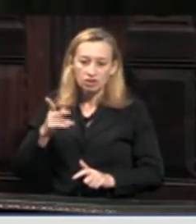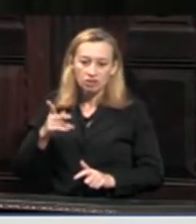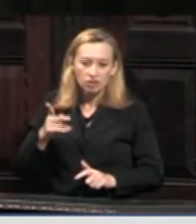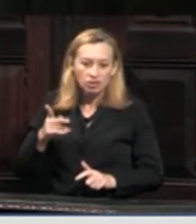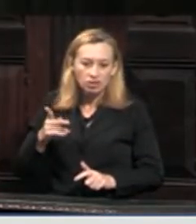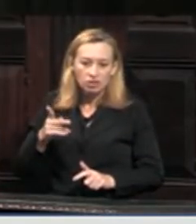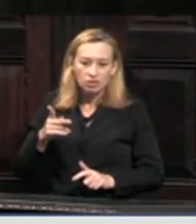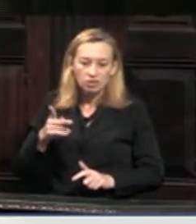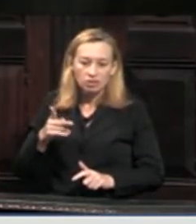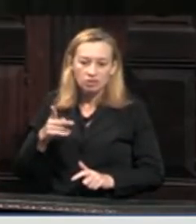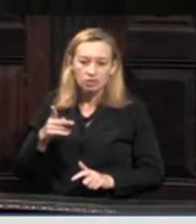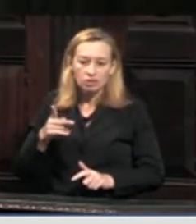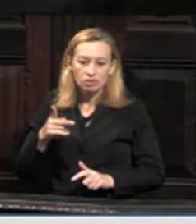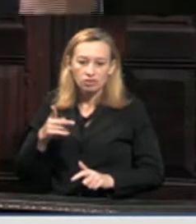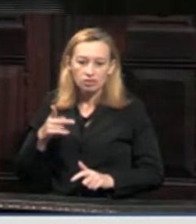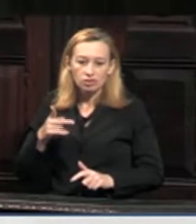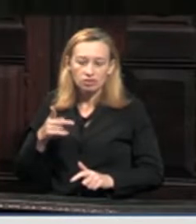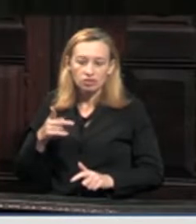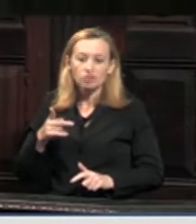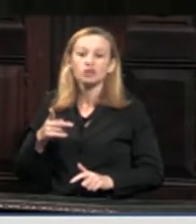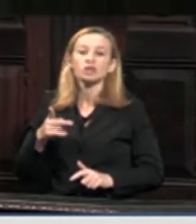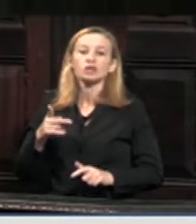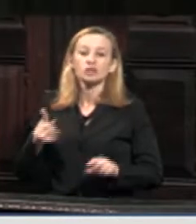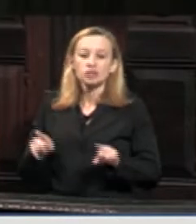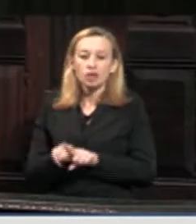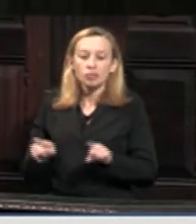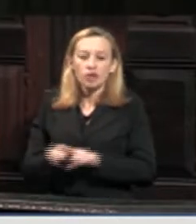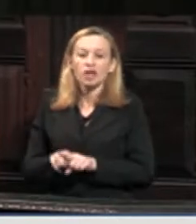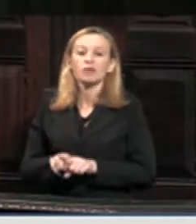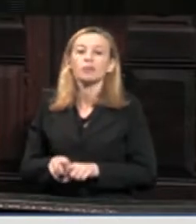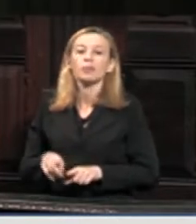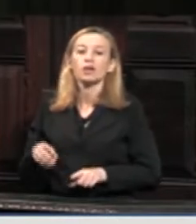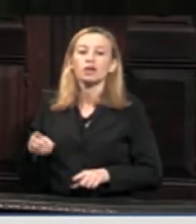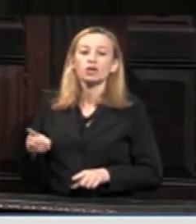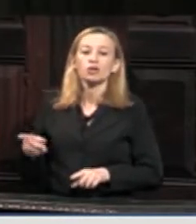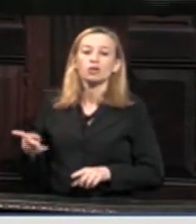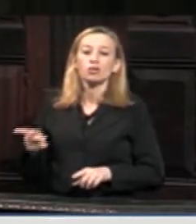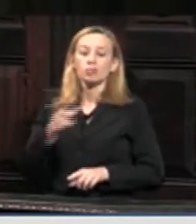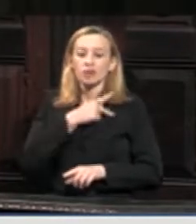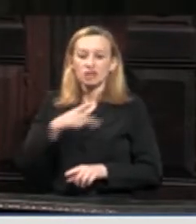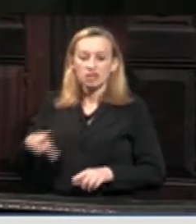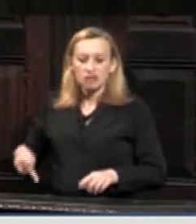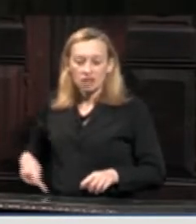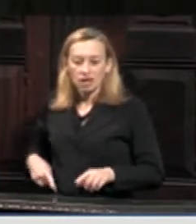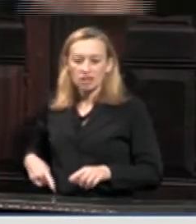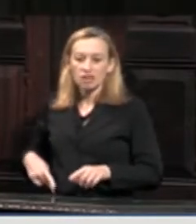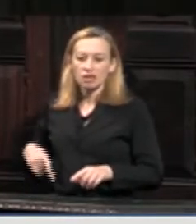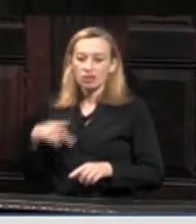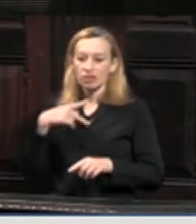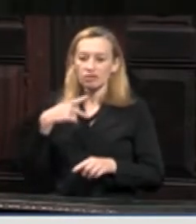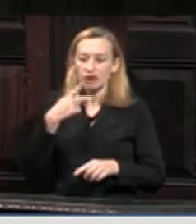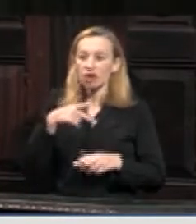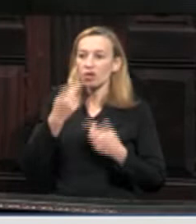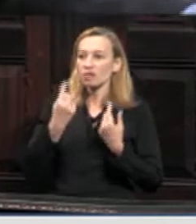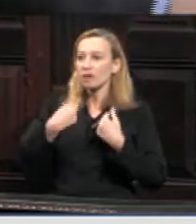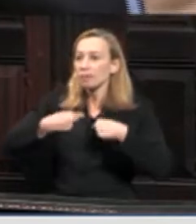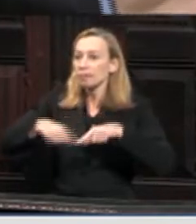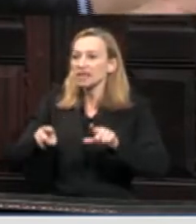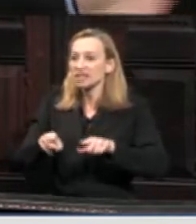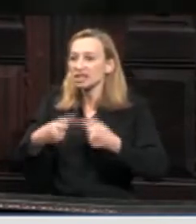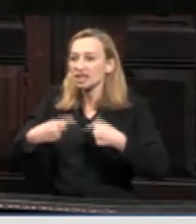Tribunal Federal. Já o candidato a presidente da República, dizendo que vai perseguir quem pensa diferente dele, vai